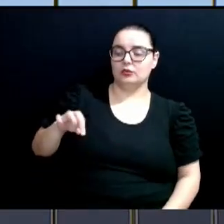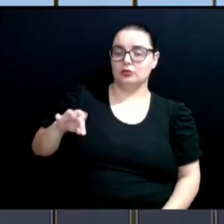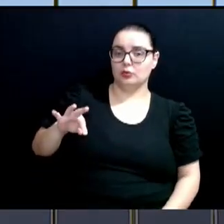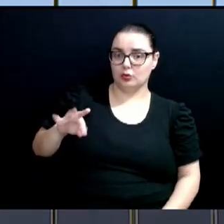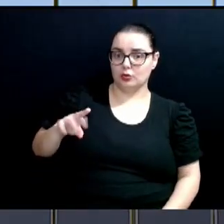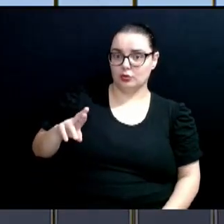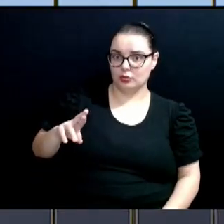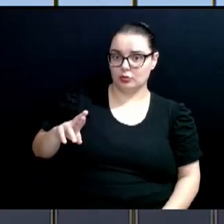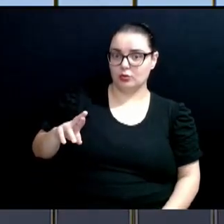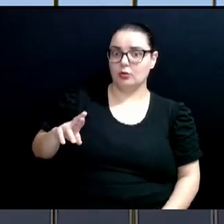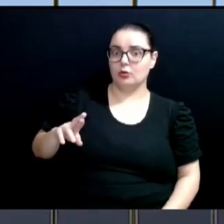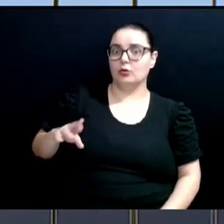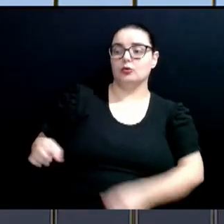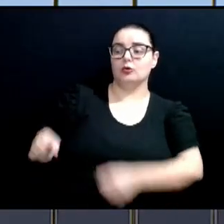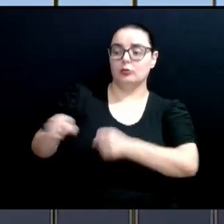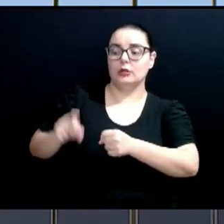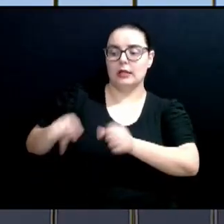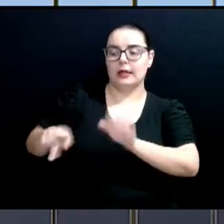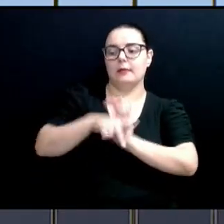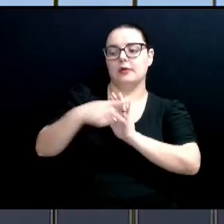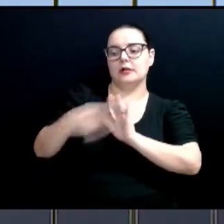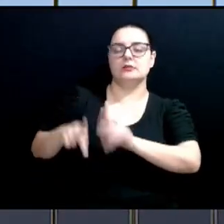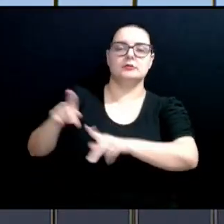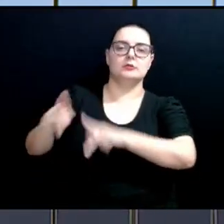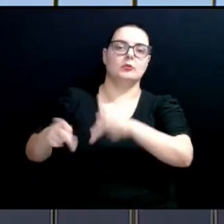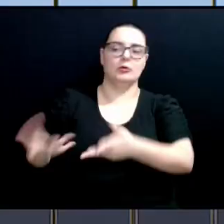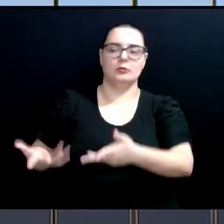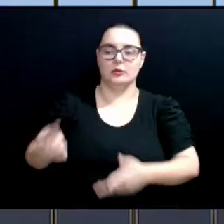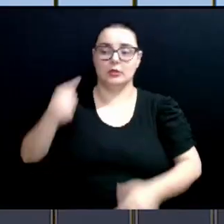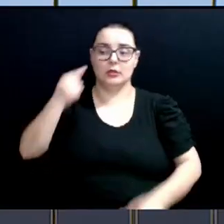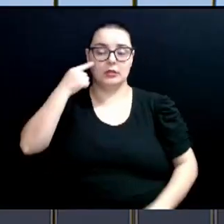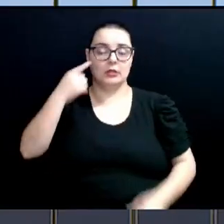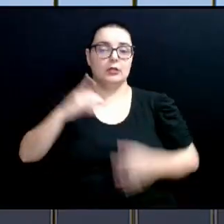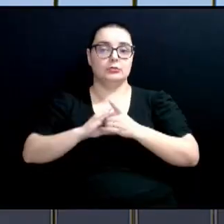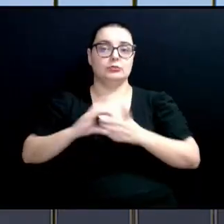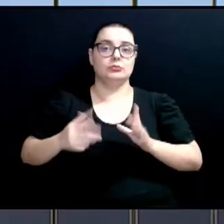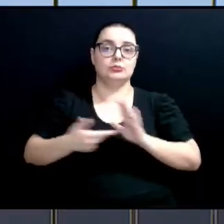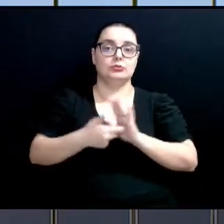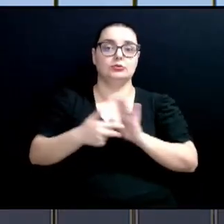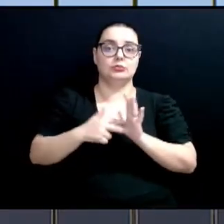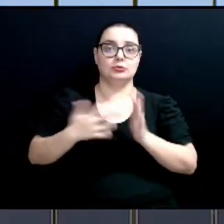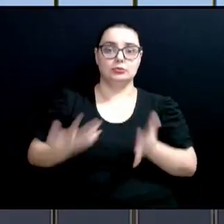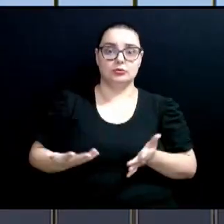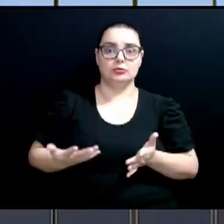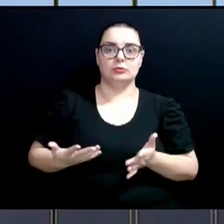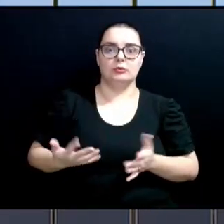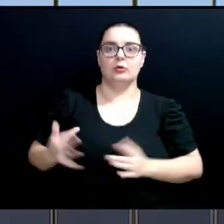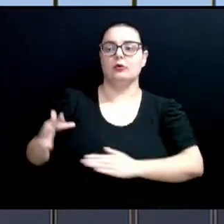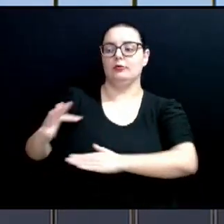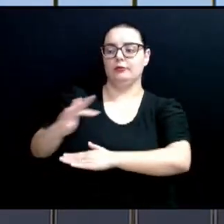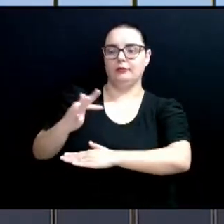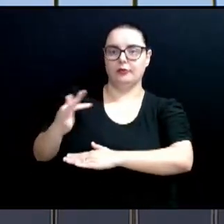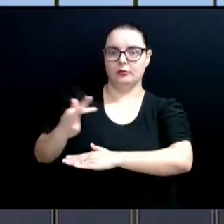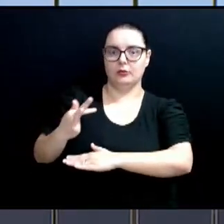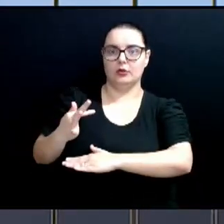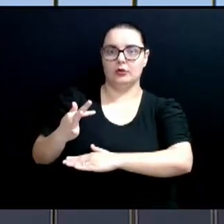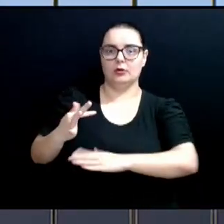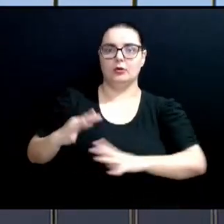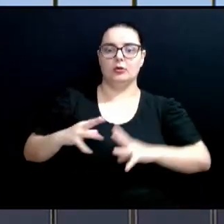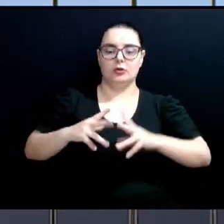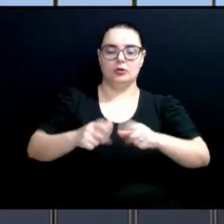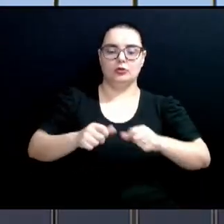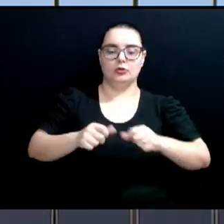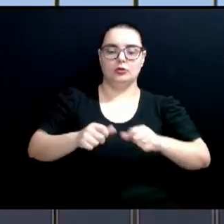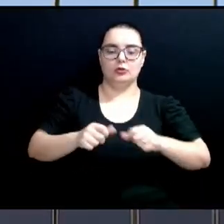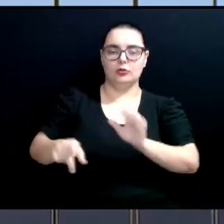nessa ideia de uma democracia num sentido formal. Todo poder emana do povo, em um